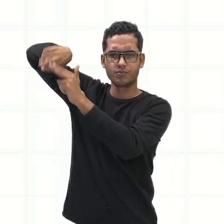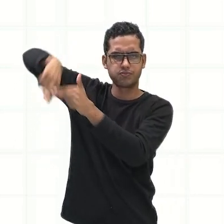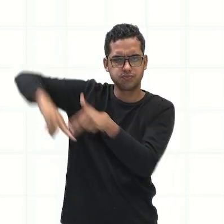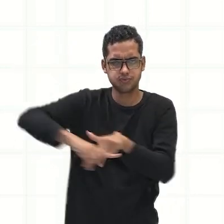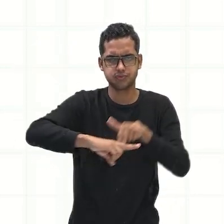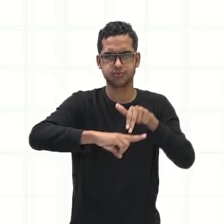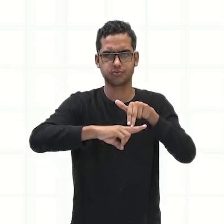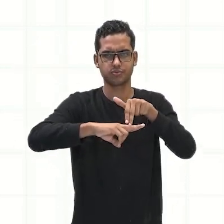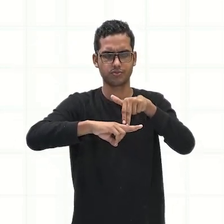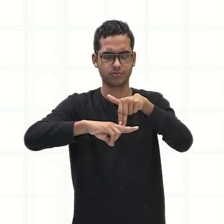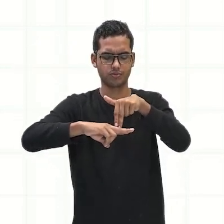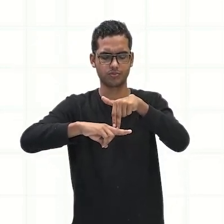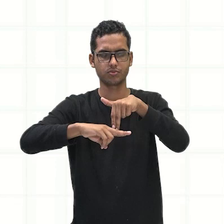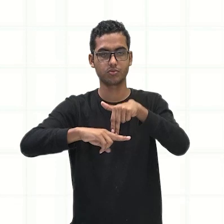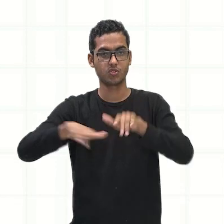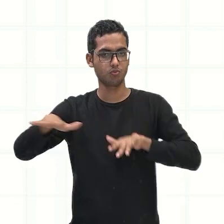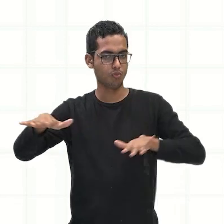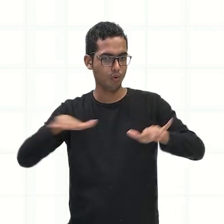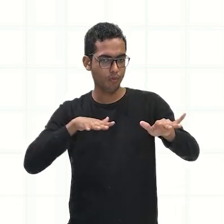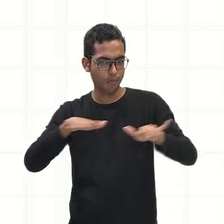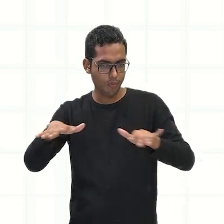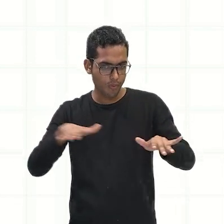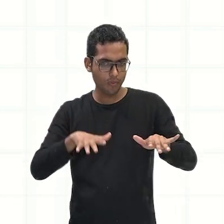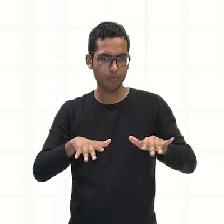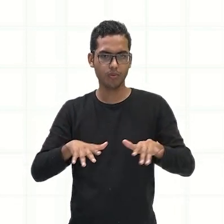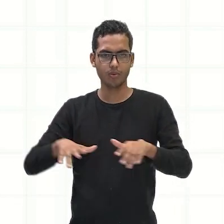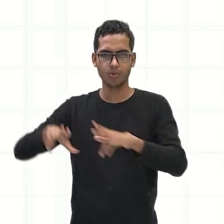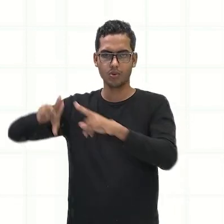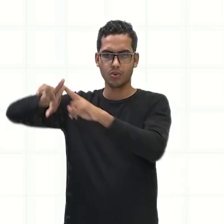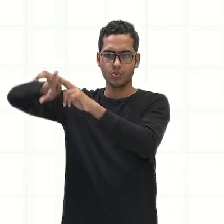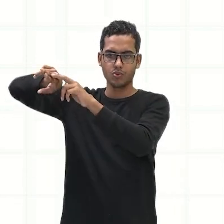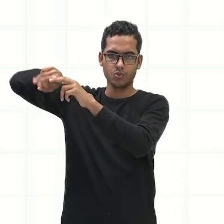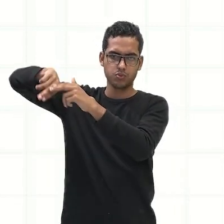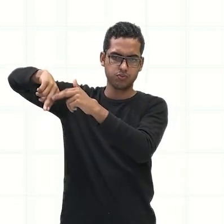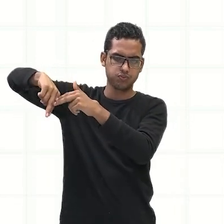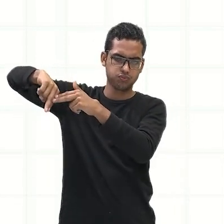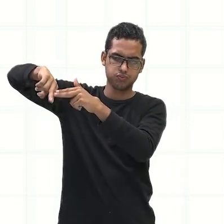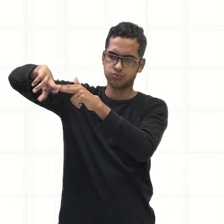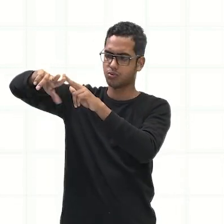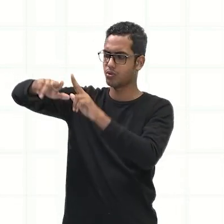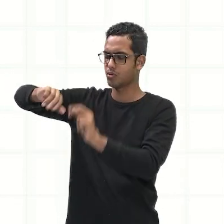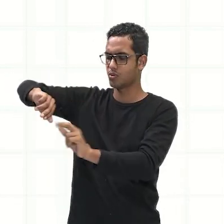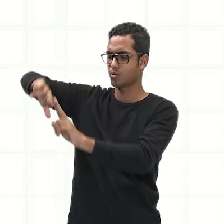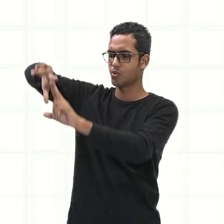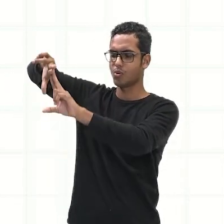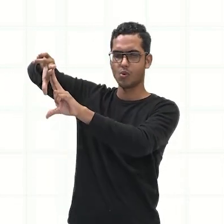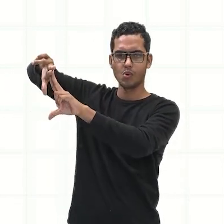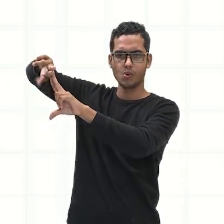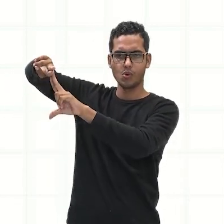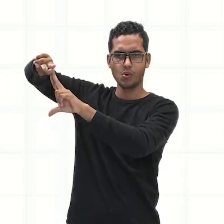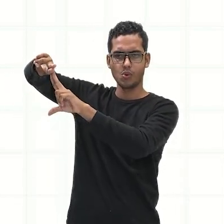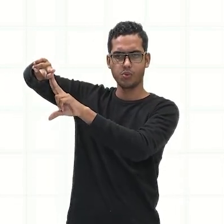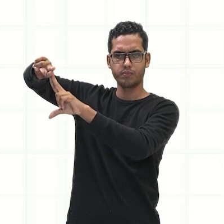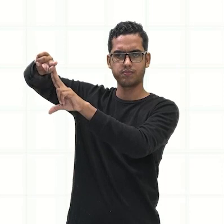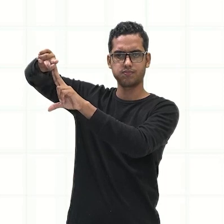um movimento, né? Ele vai percorrer tudo isso aqui, ó. Então, quando nós temos aí essa relação com o movimento, nós temos